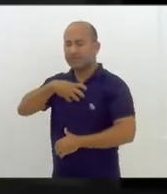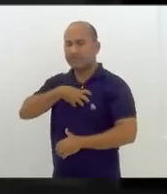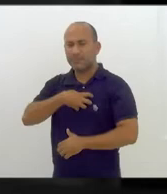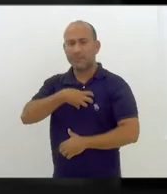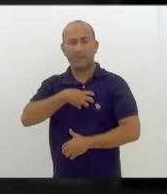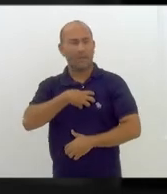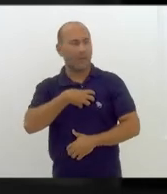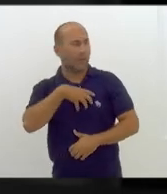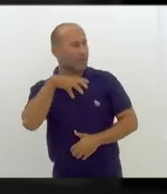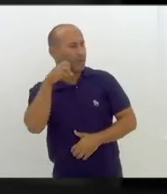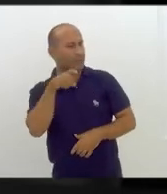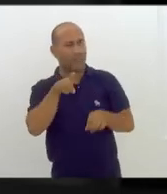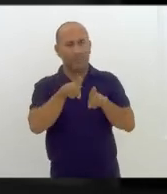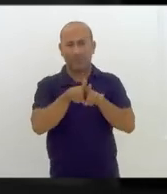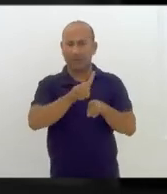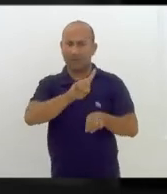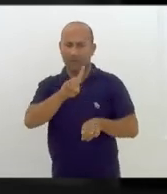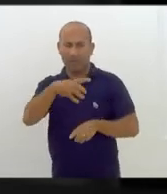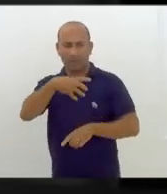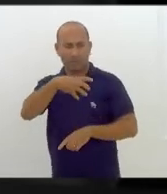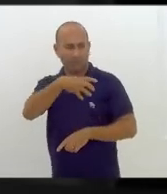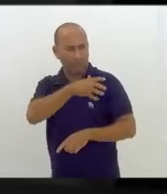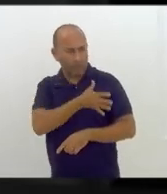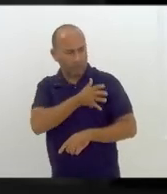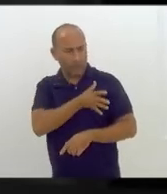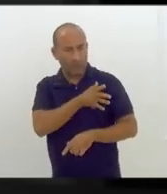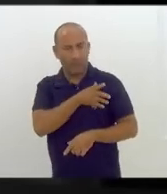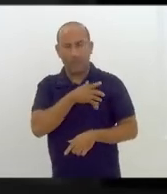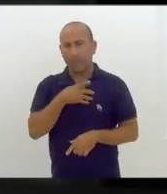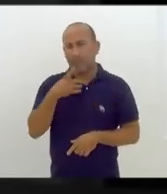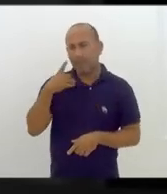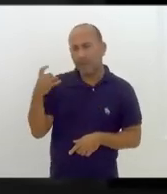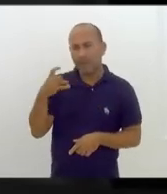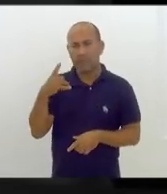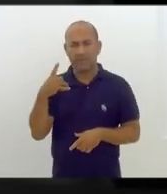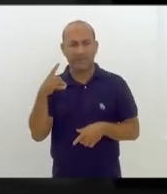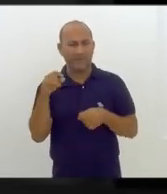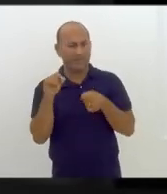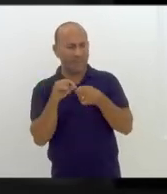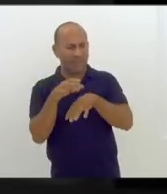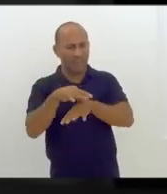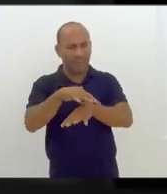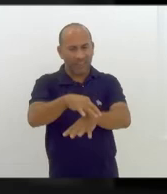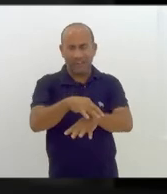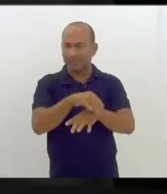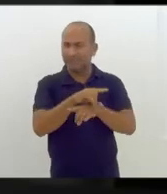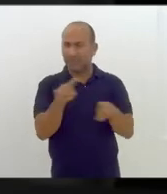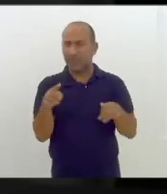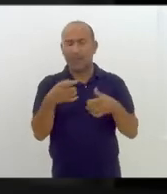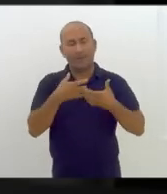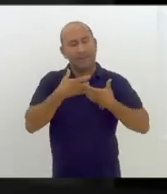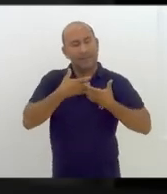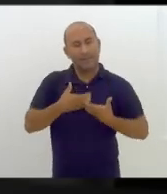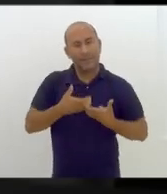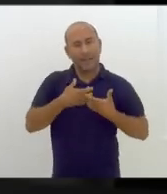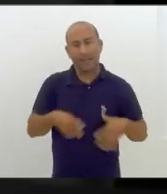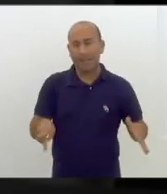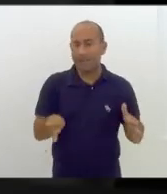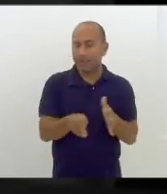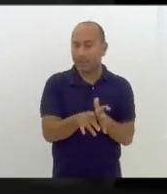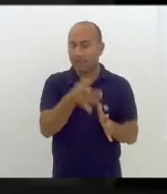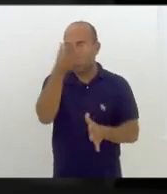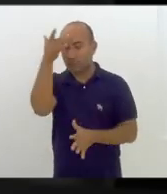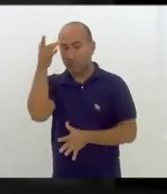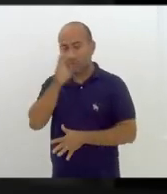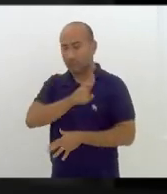ao coração. Pois eco, eco, eco, não é feita de carne, mas de socorros. Cansados de pertencer a alguém